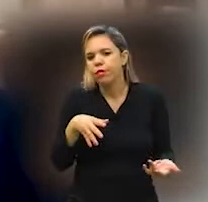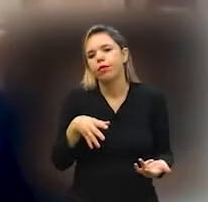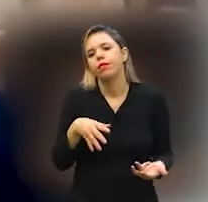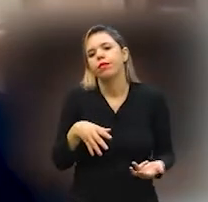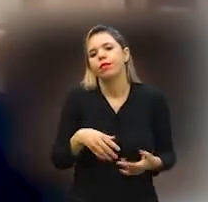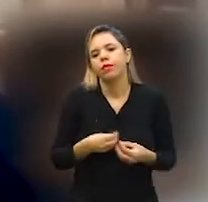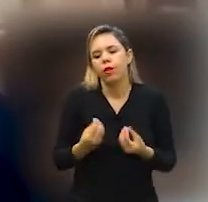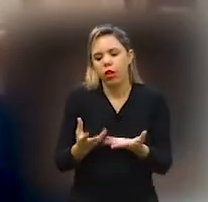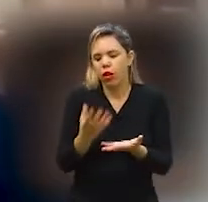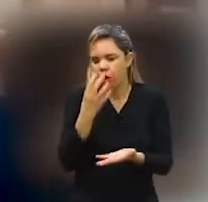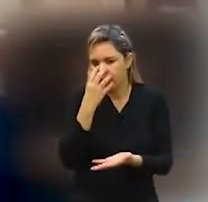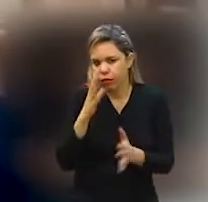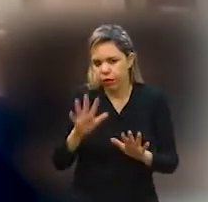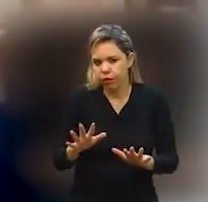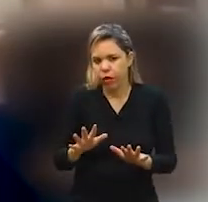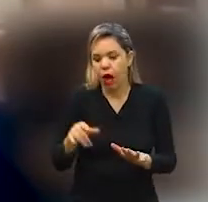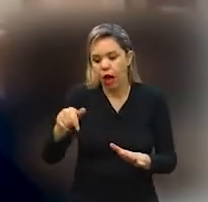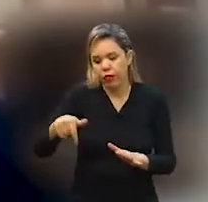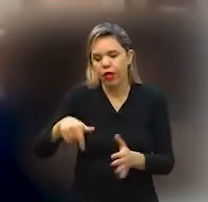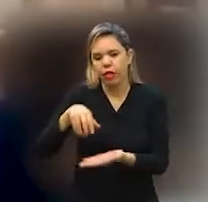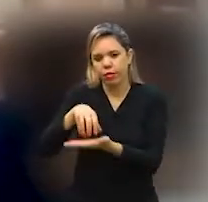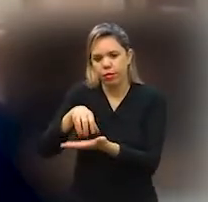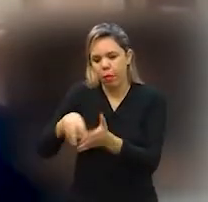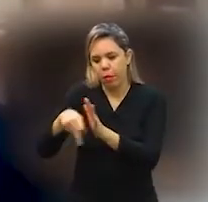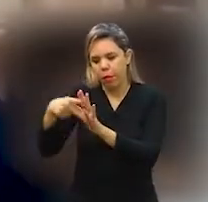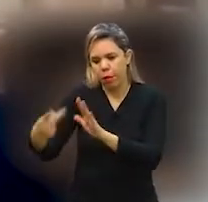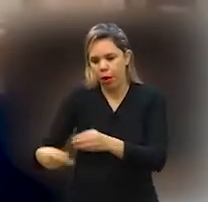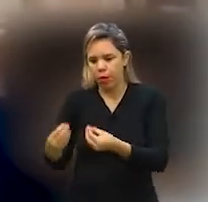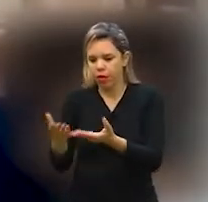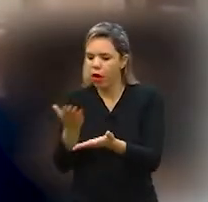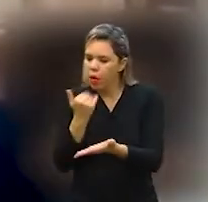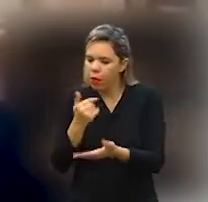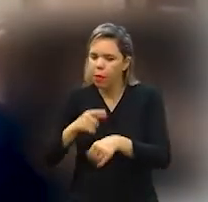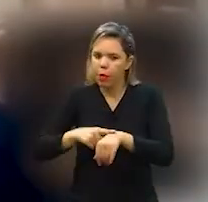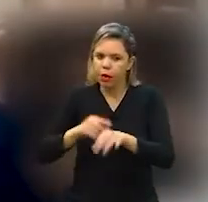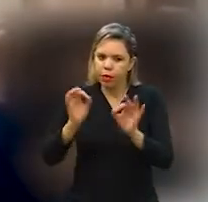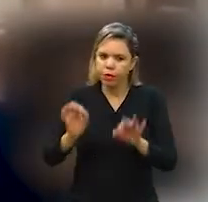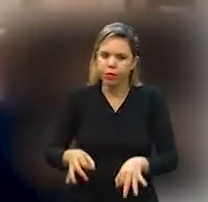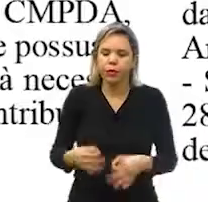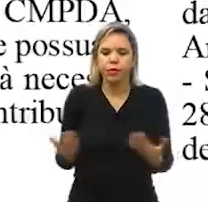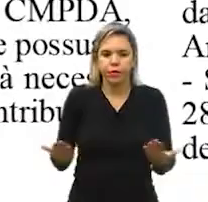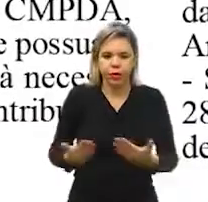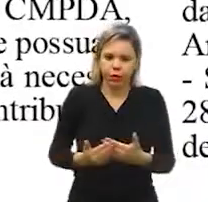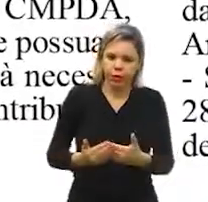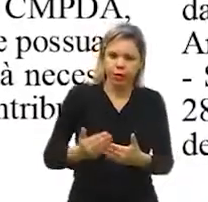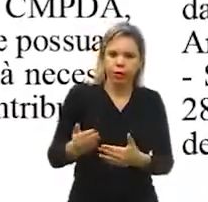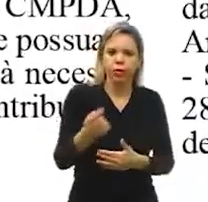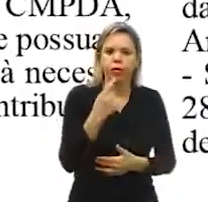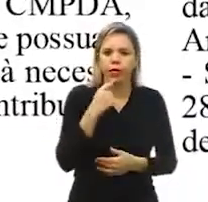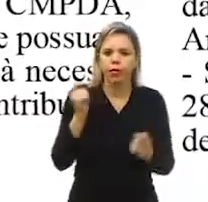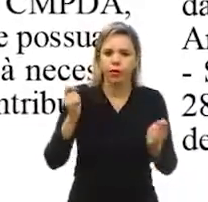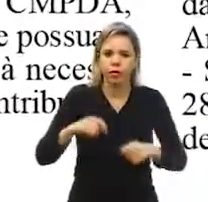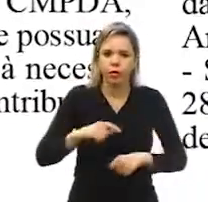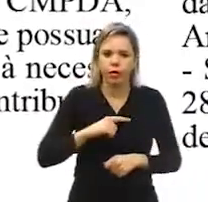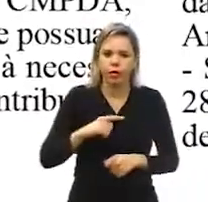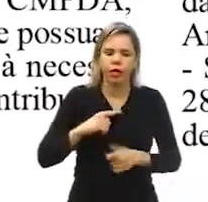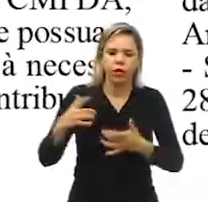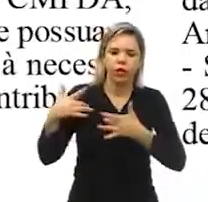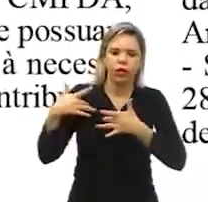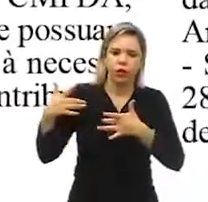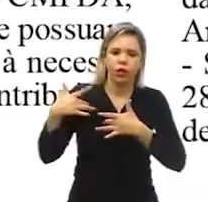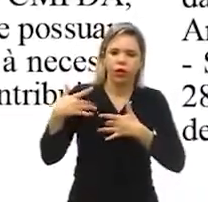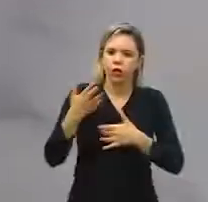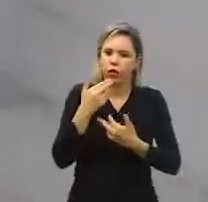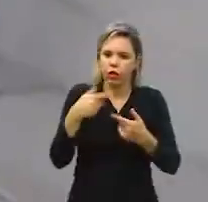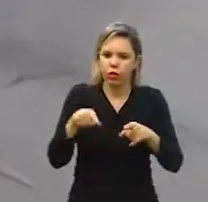Pets né de irá alimentar o seu cachorro enfim esse banco de nações com o momento muito oportuno a partir de agora é Campinas